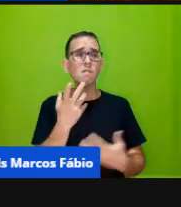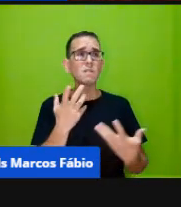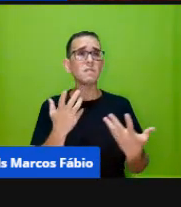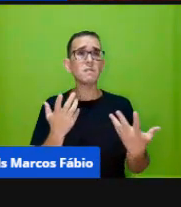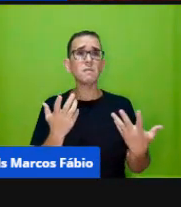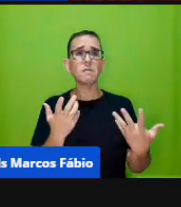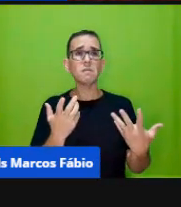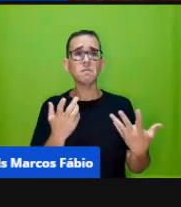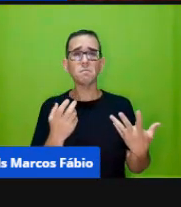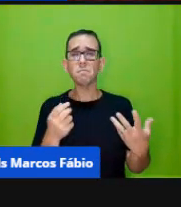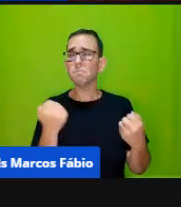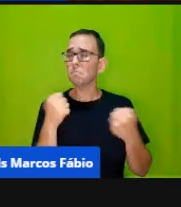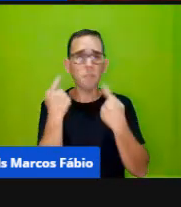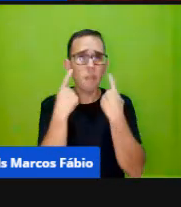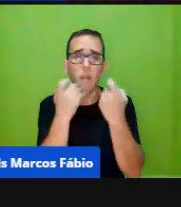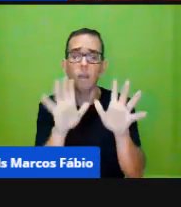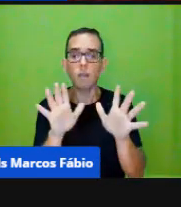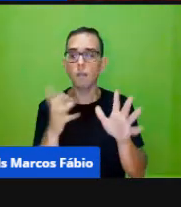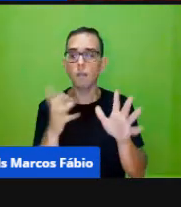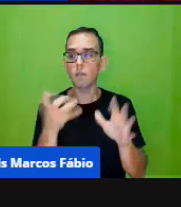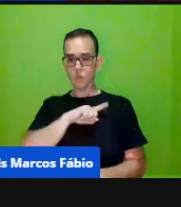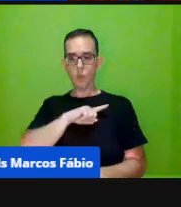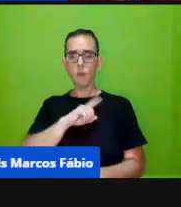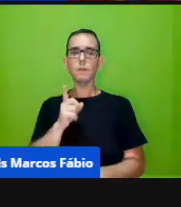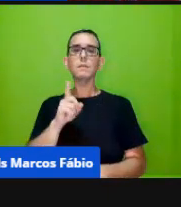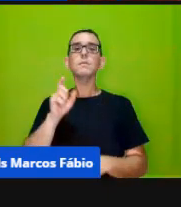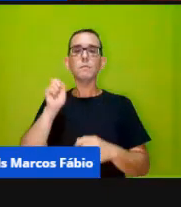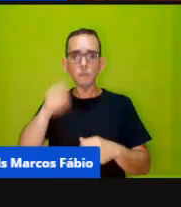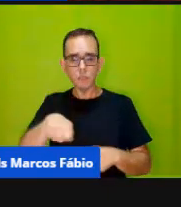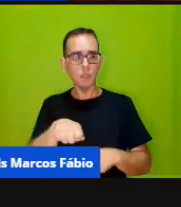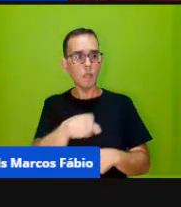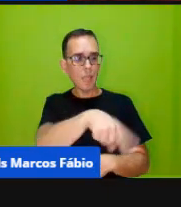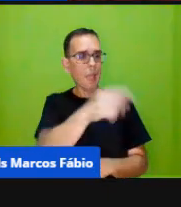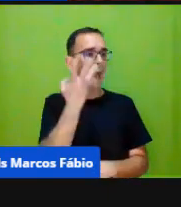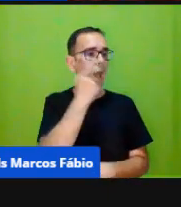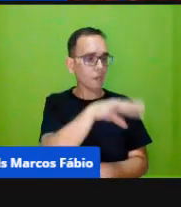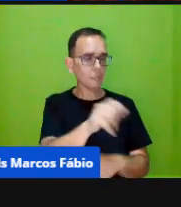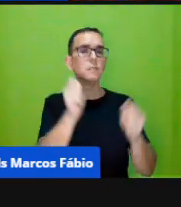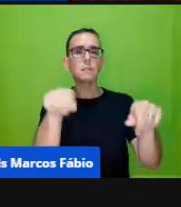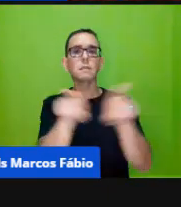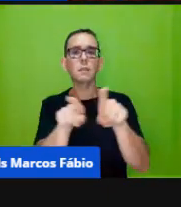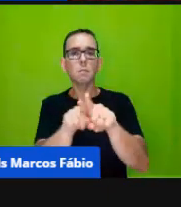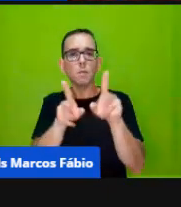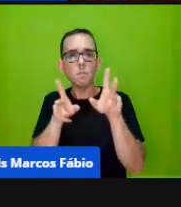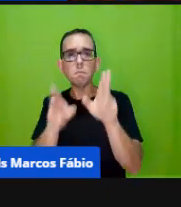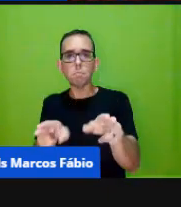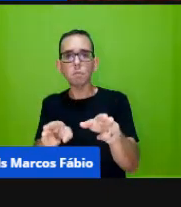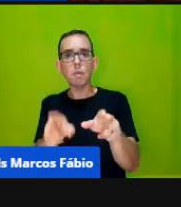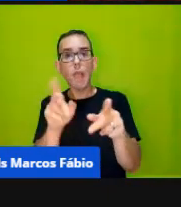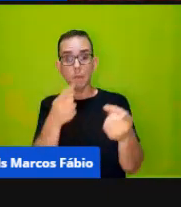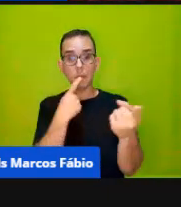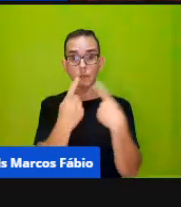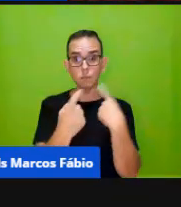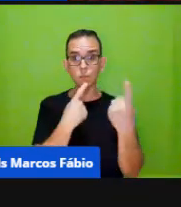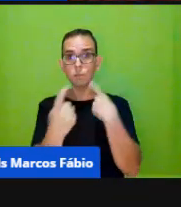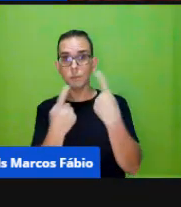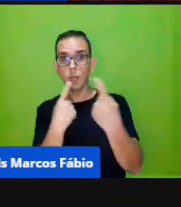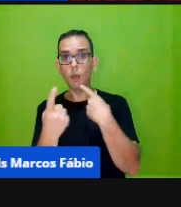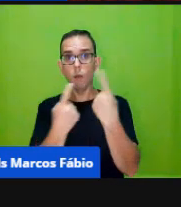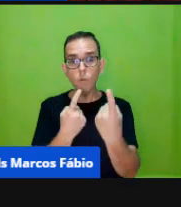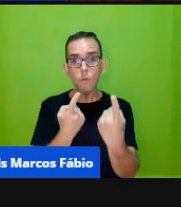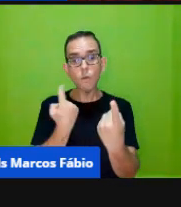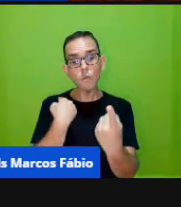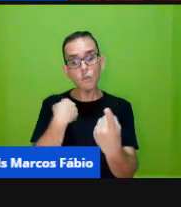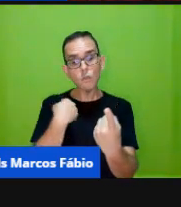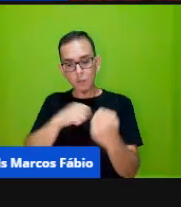se importar com isso, mas nós vamos, as crianças vão. Então, essa é uma discussão e o que a gente